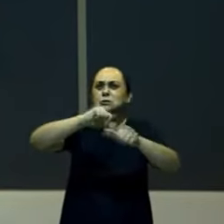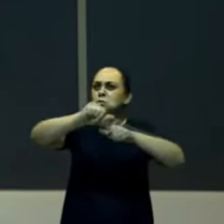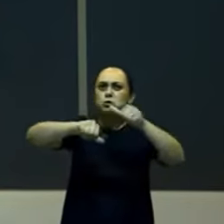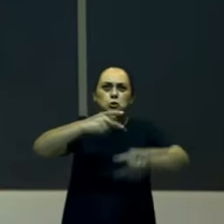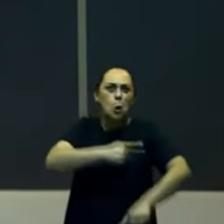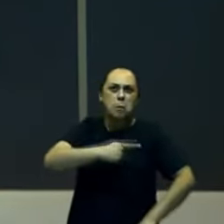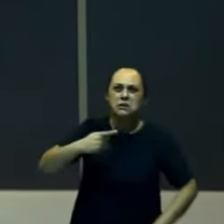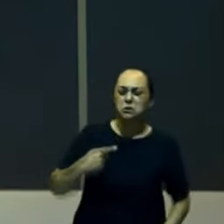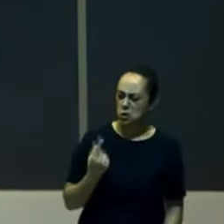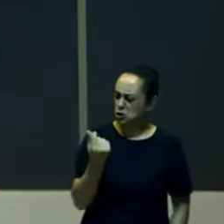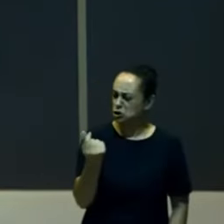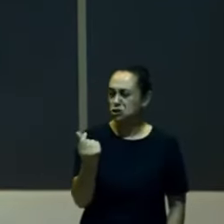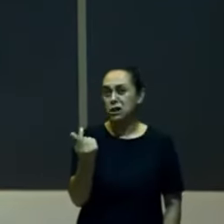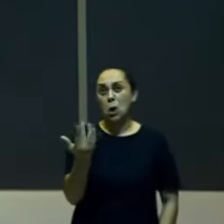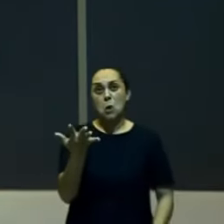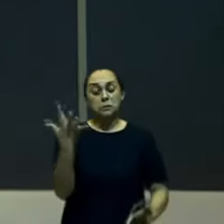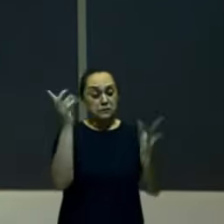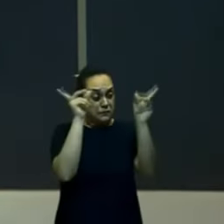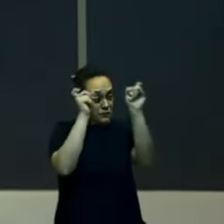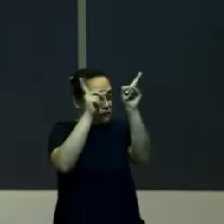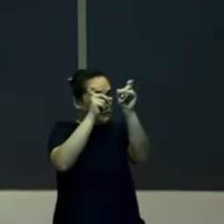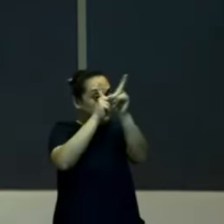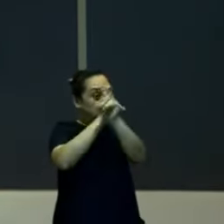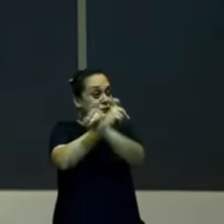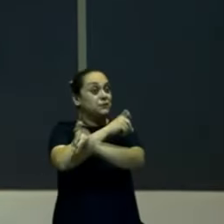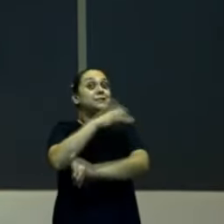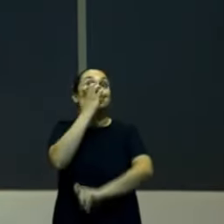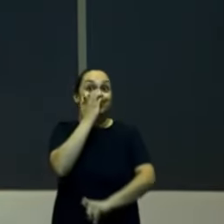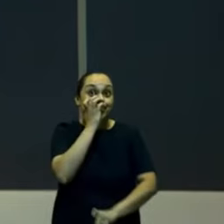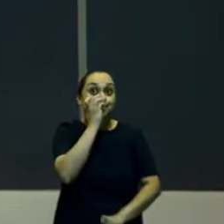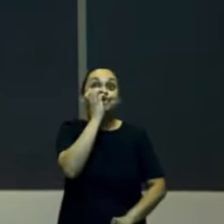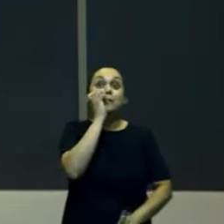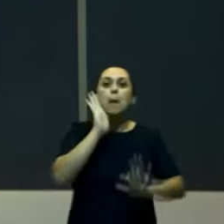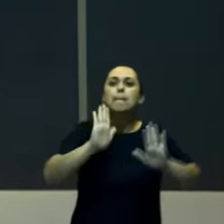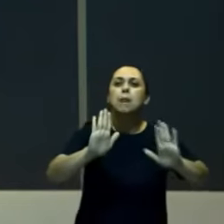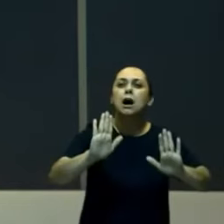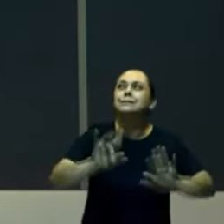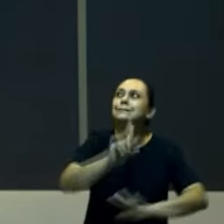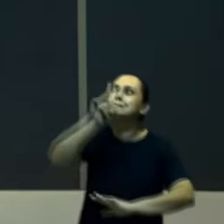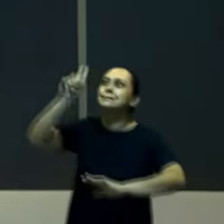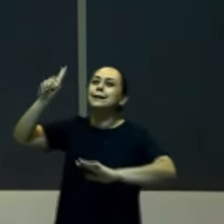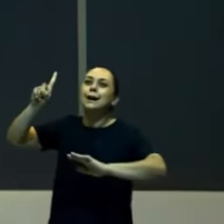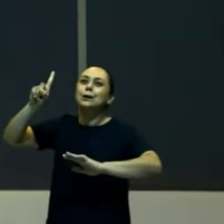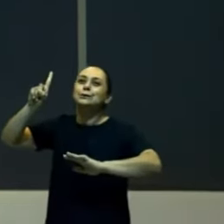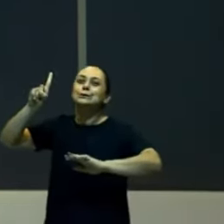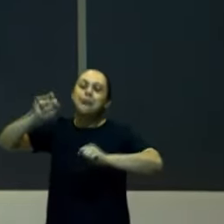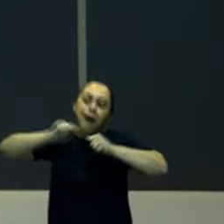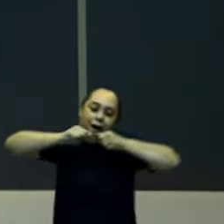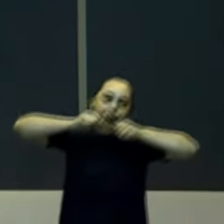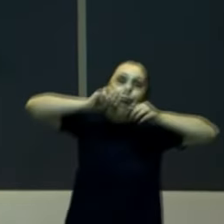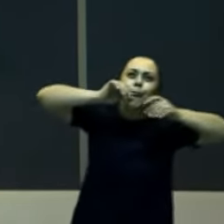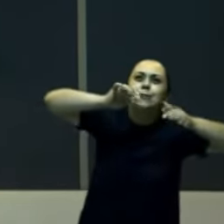problema financeiro, os mais antigos sabem do que eu estou dizendo, Deus permitiu